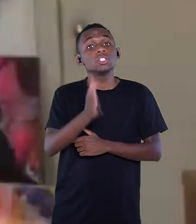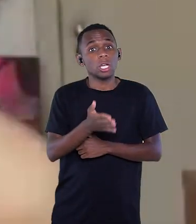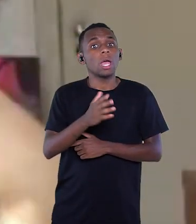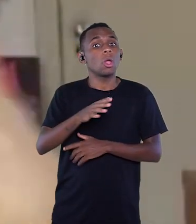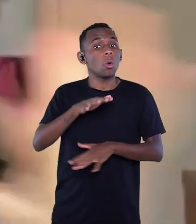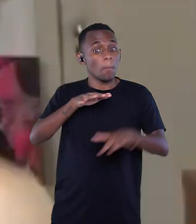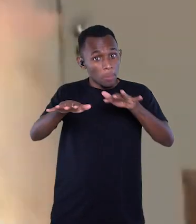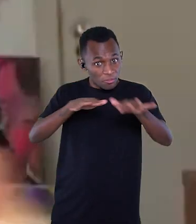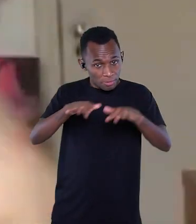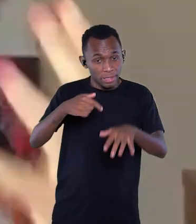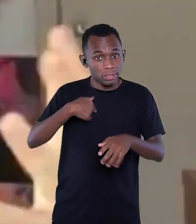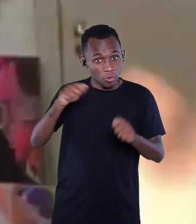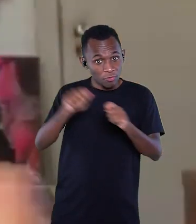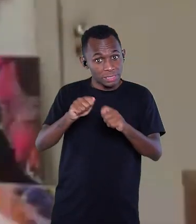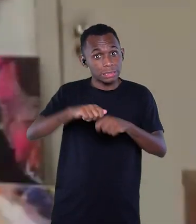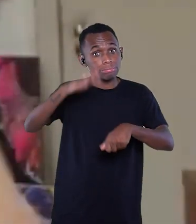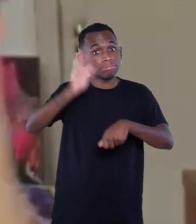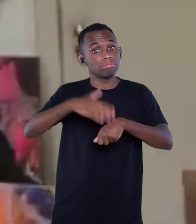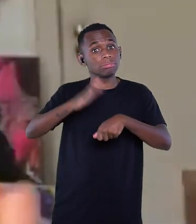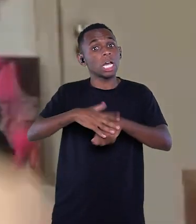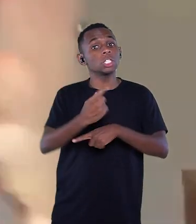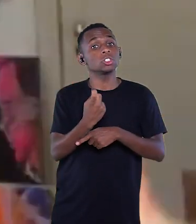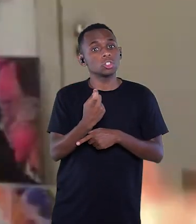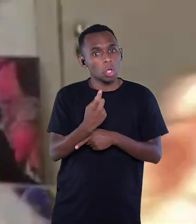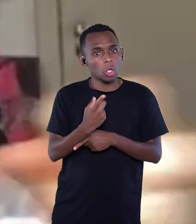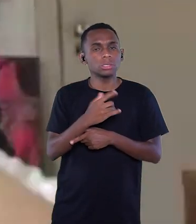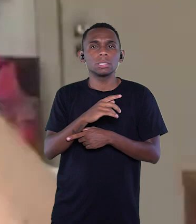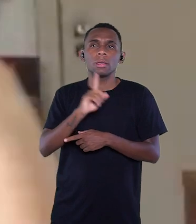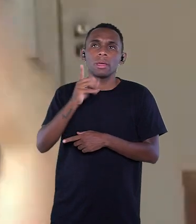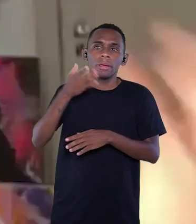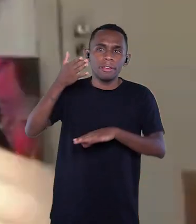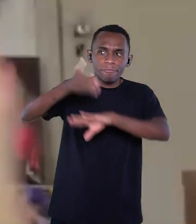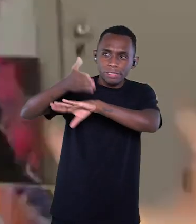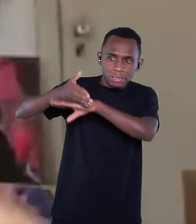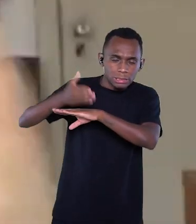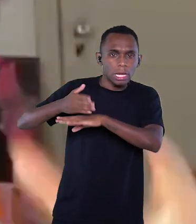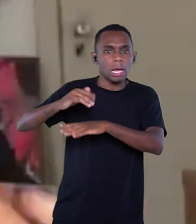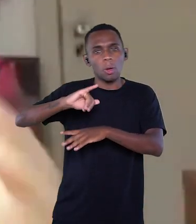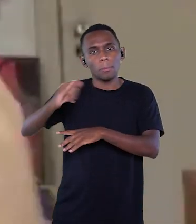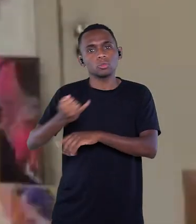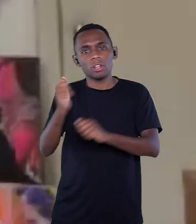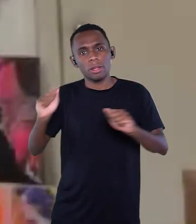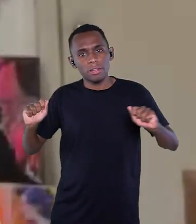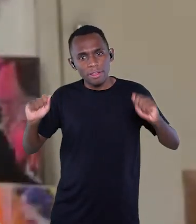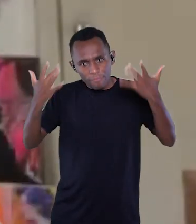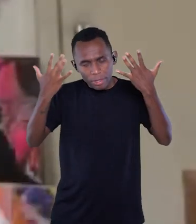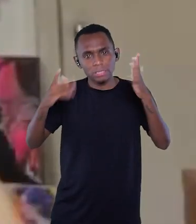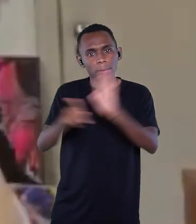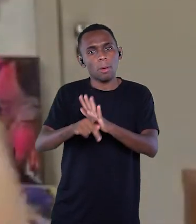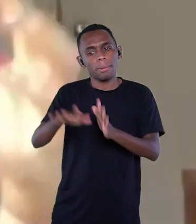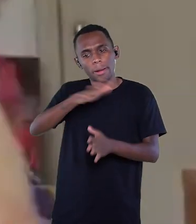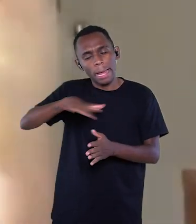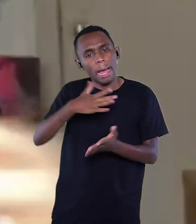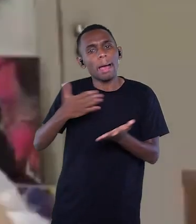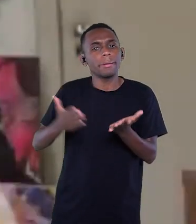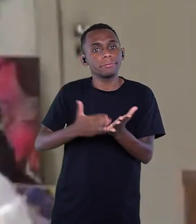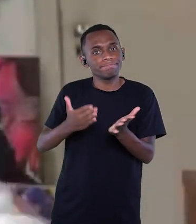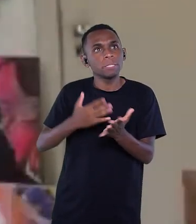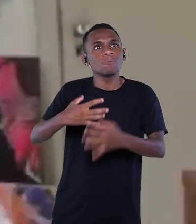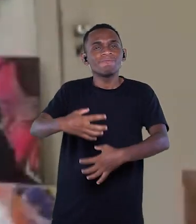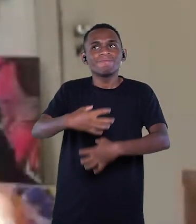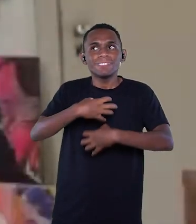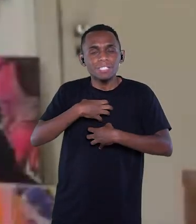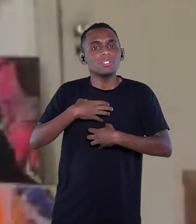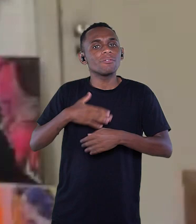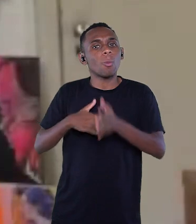um movimento que eu vou fazendo sozinha, de ir para Bienal, enfim, sempre foi uma coisa que eu sentia que era